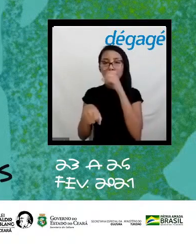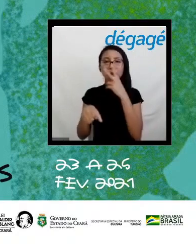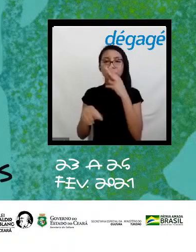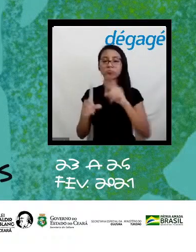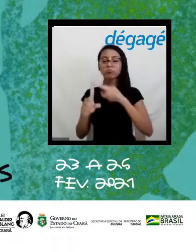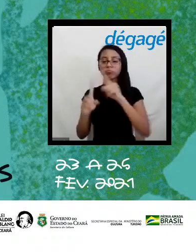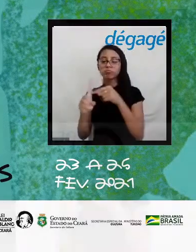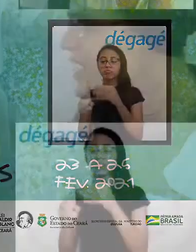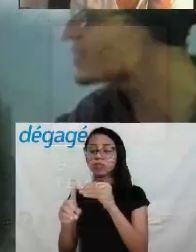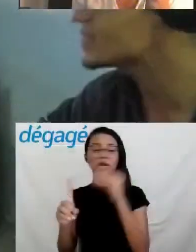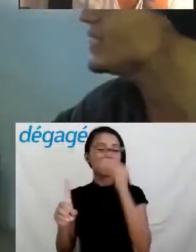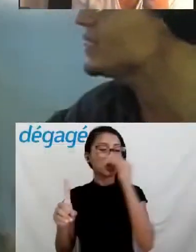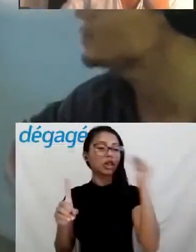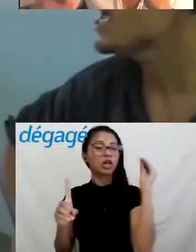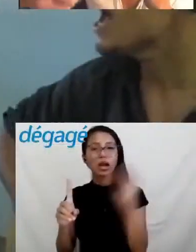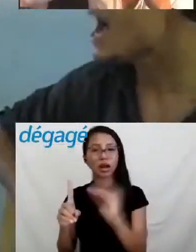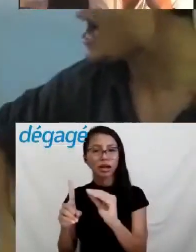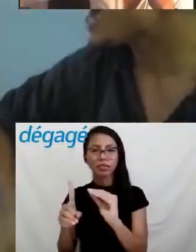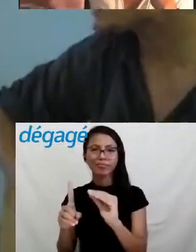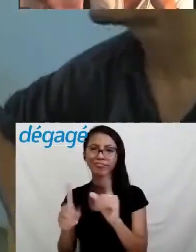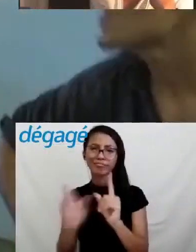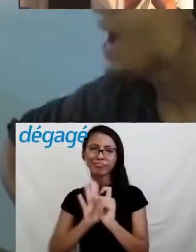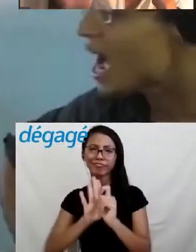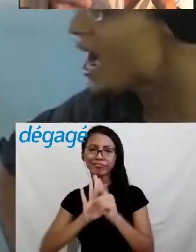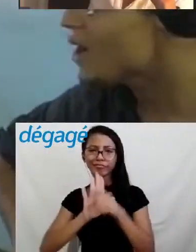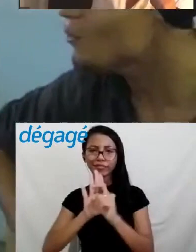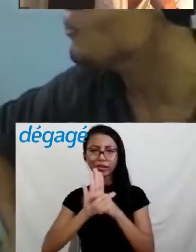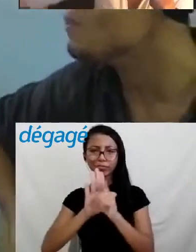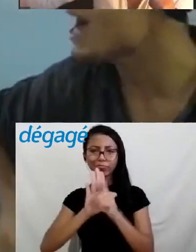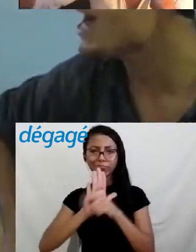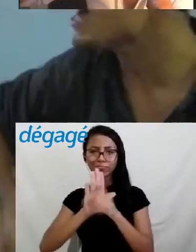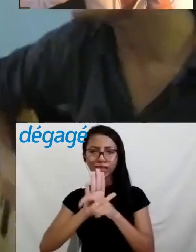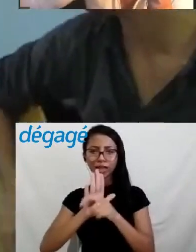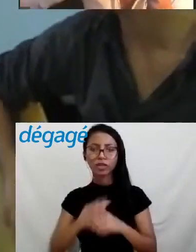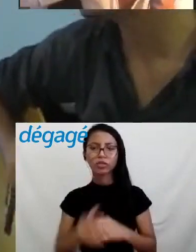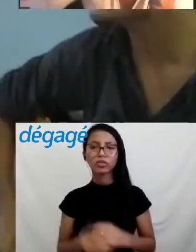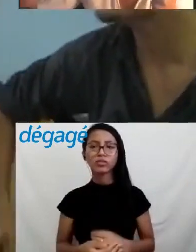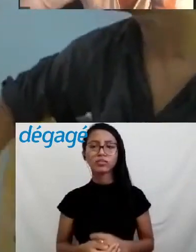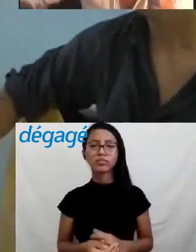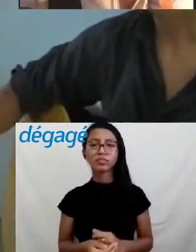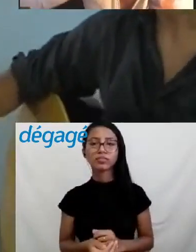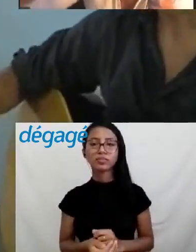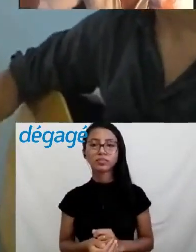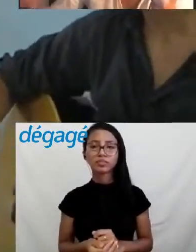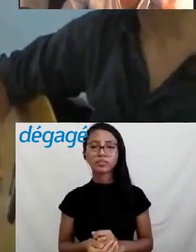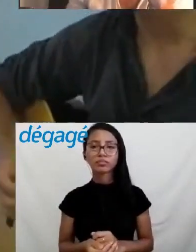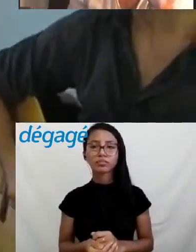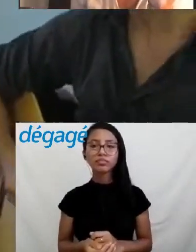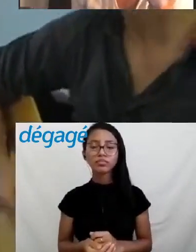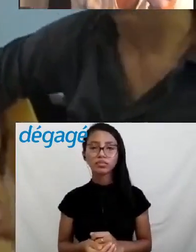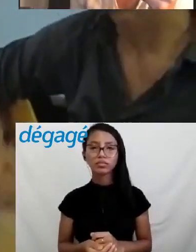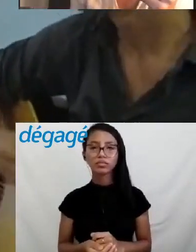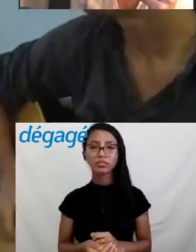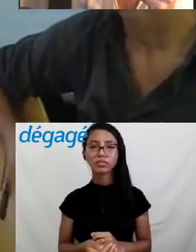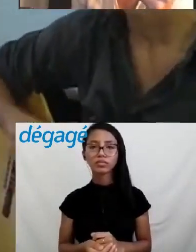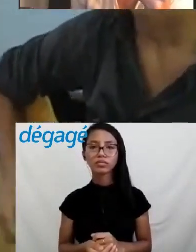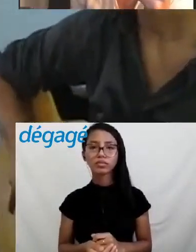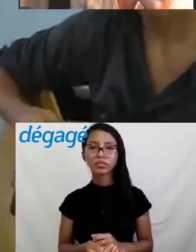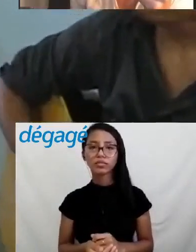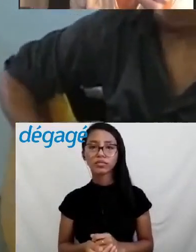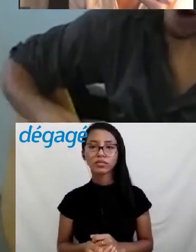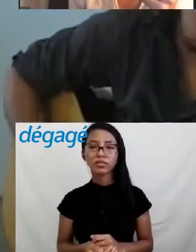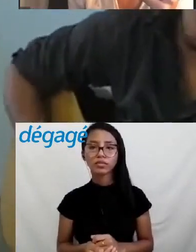deu uma, né? Como se tivesse assim, o bucho do céu furasse, né? Furou o bucho do céu, como se fosse